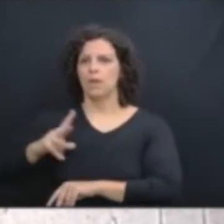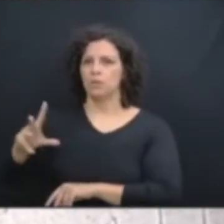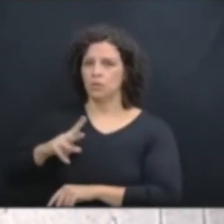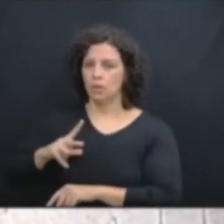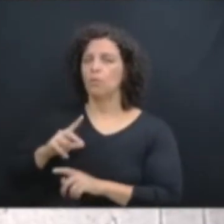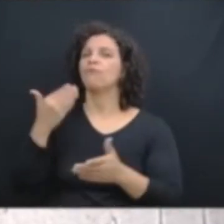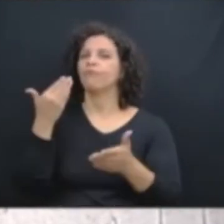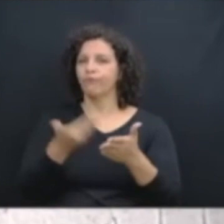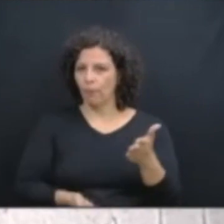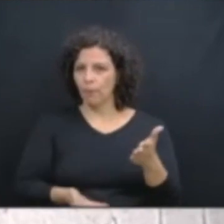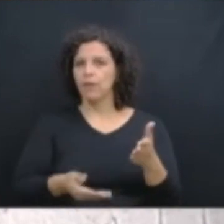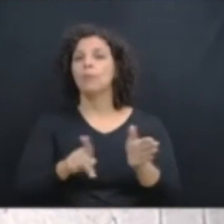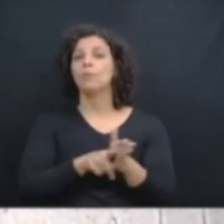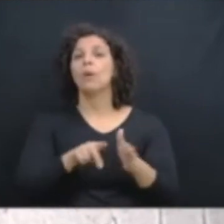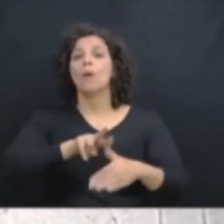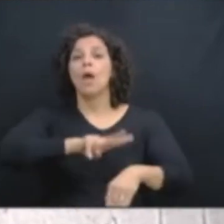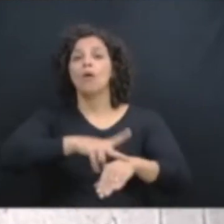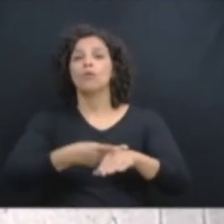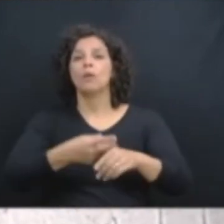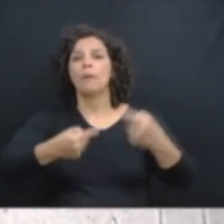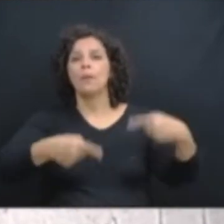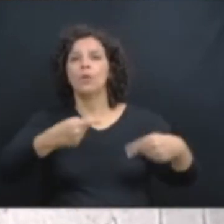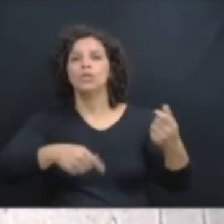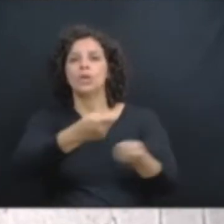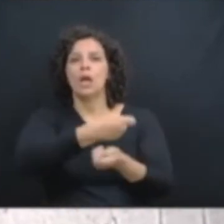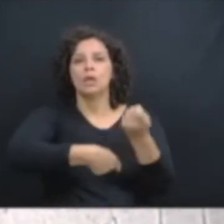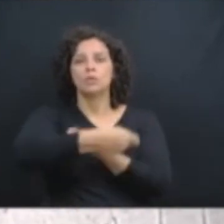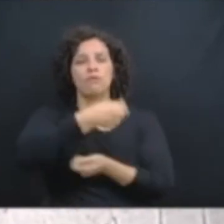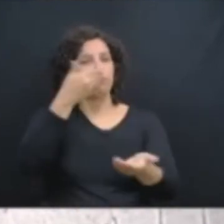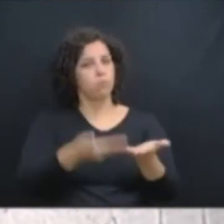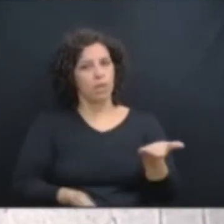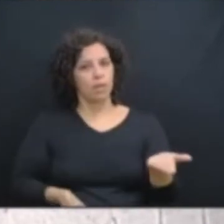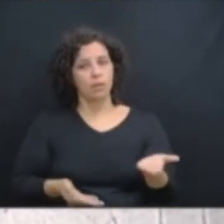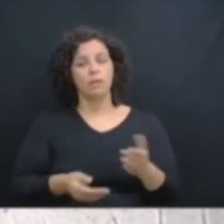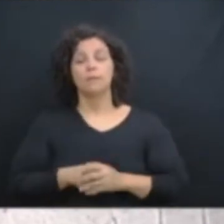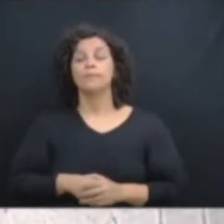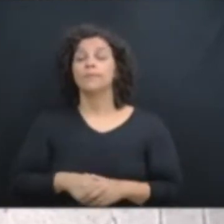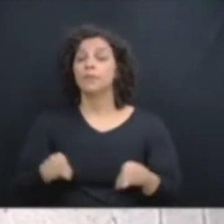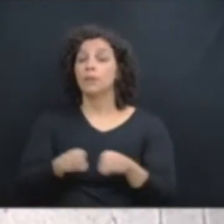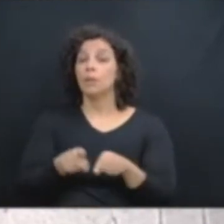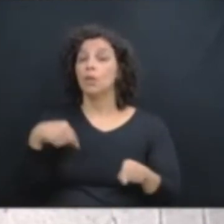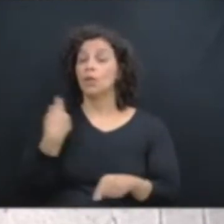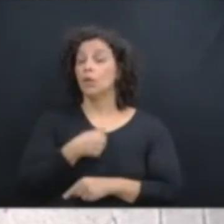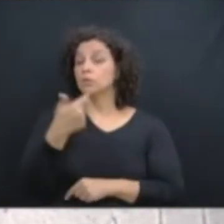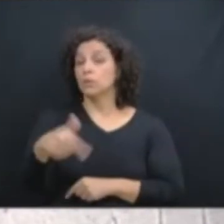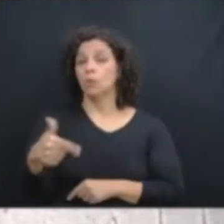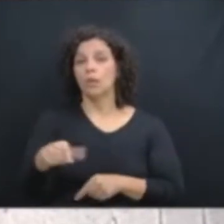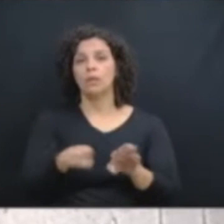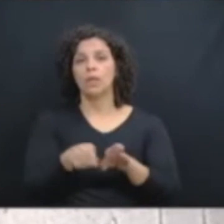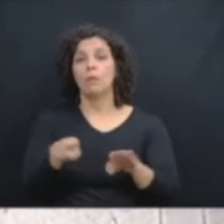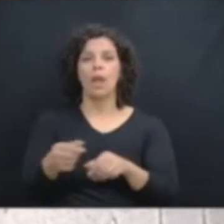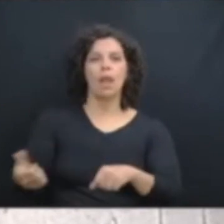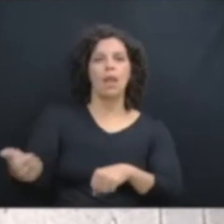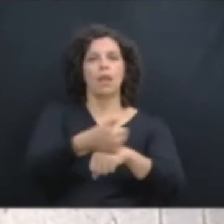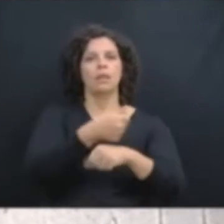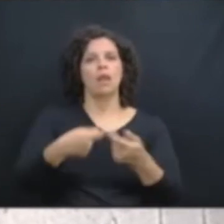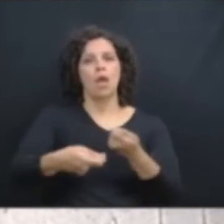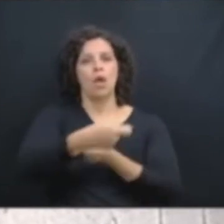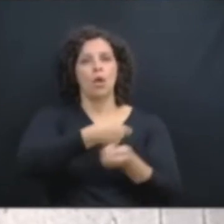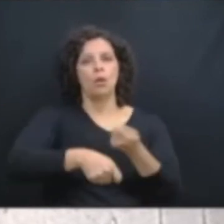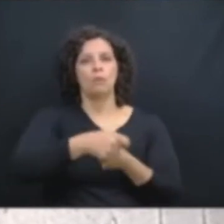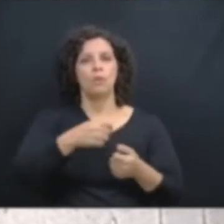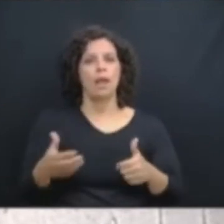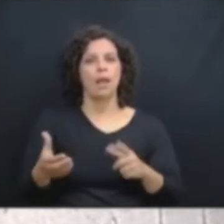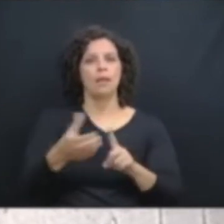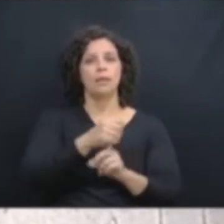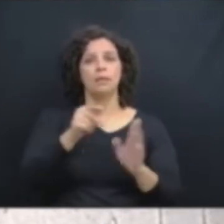vamos perder a autonomia política administrativa e vamos não ter mais o poderio econômico de detenção